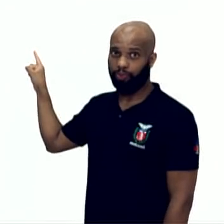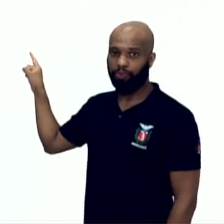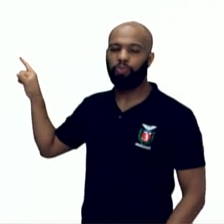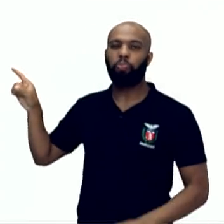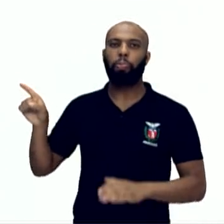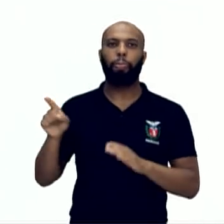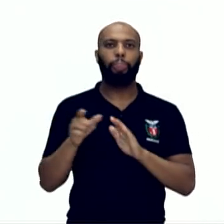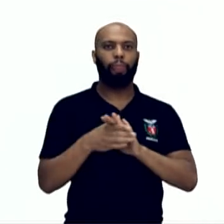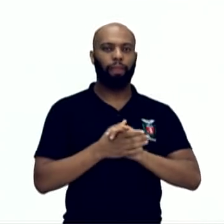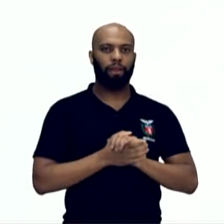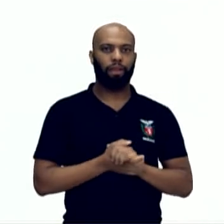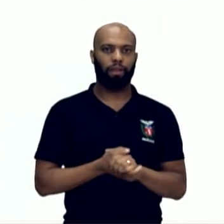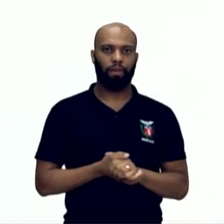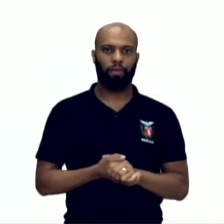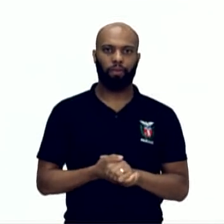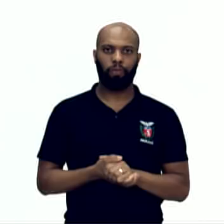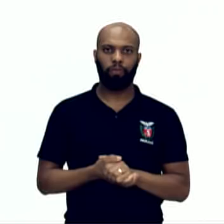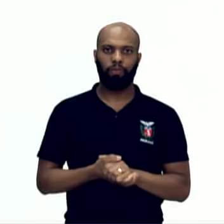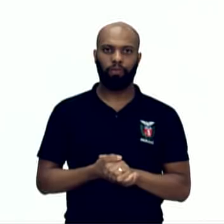Olhe este poema.